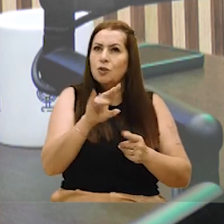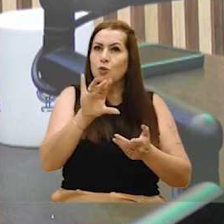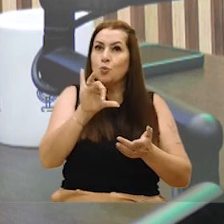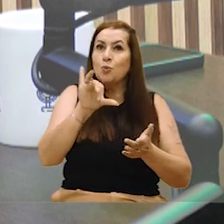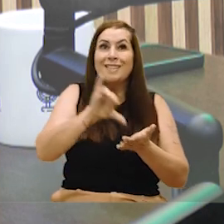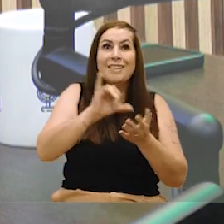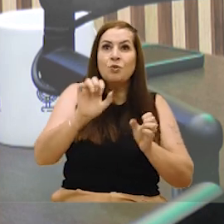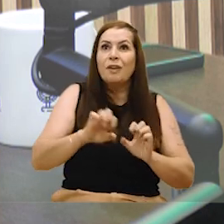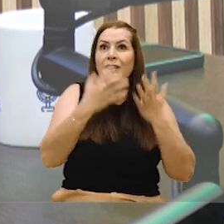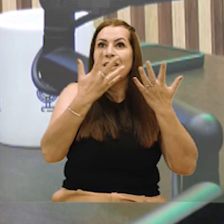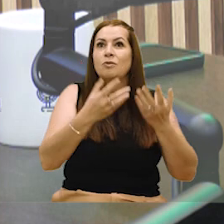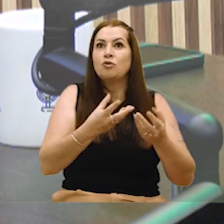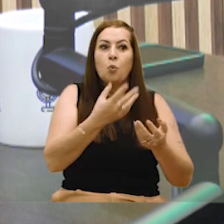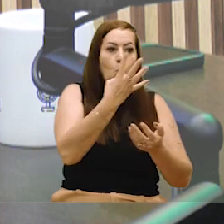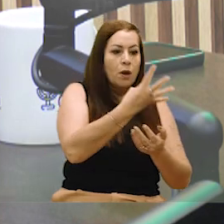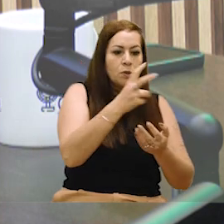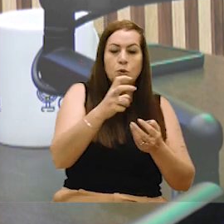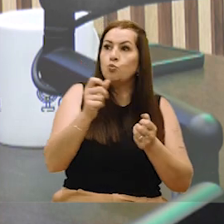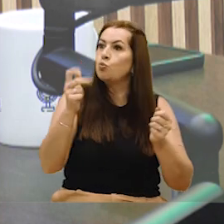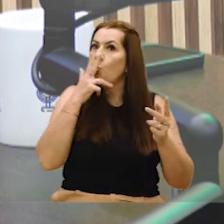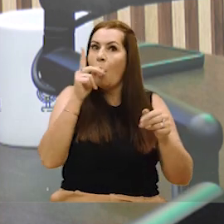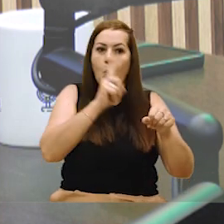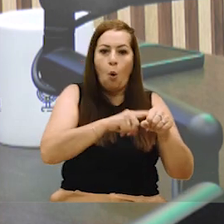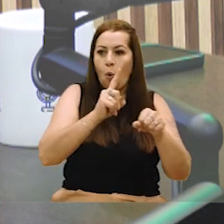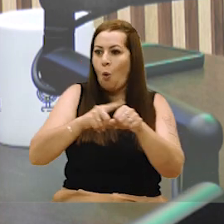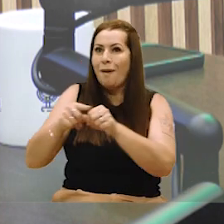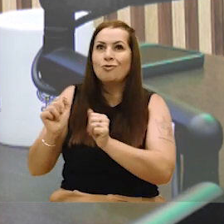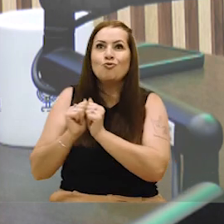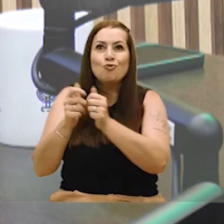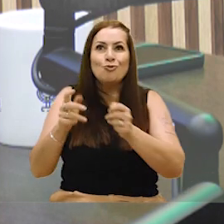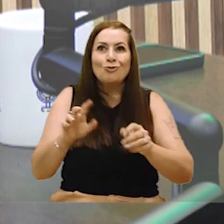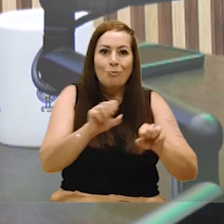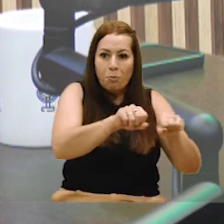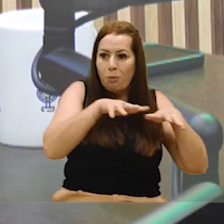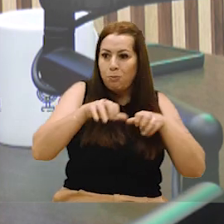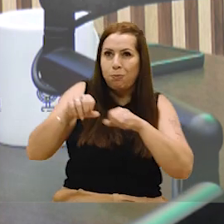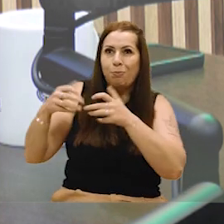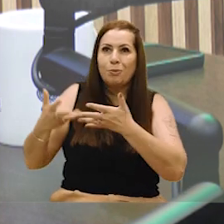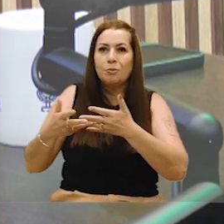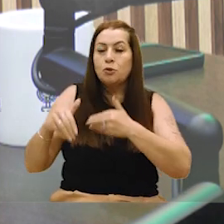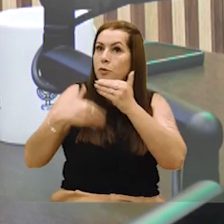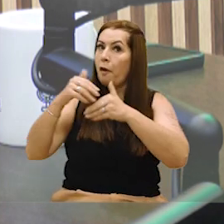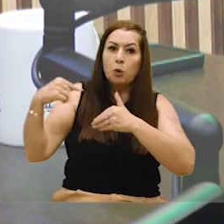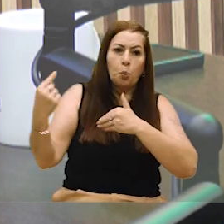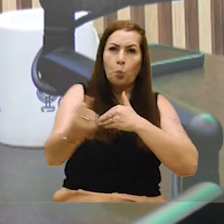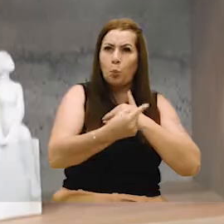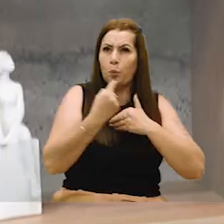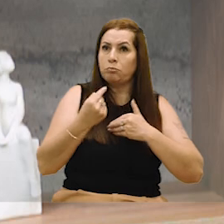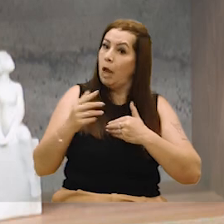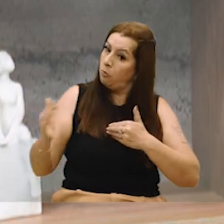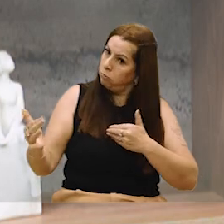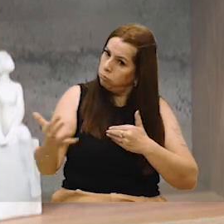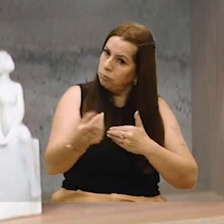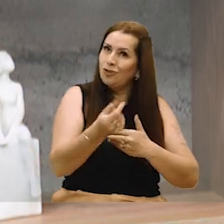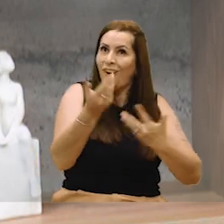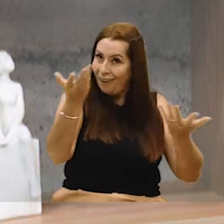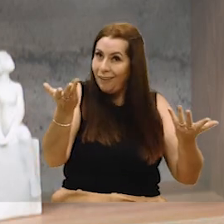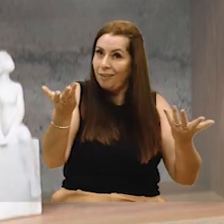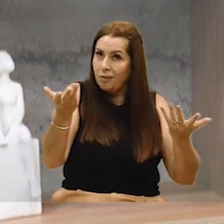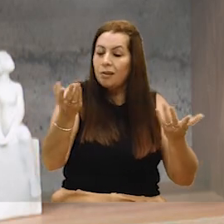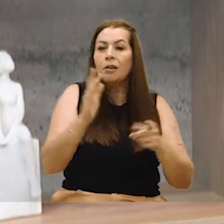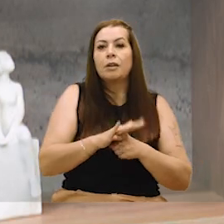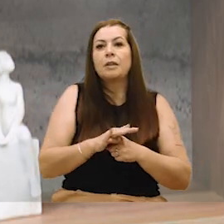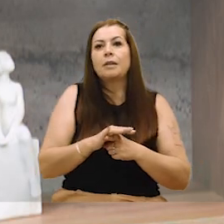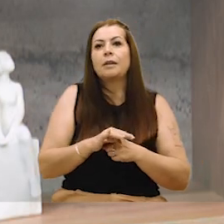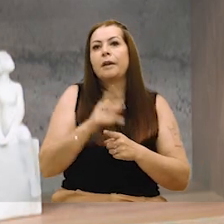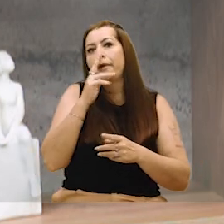vejo esses centros de eventos tendo 4, 5 eventos simultâneos no mesmo lugar. E desenvolve tudo ao entorno. É arrecadação. A arrecadação